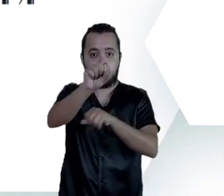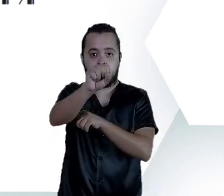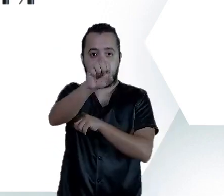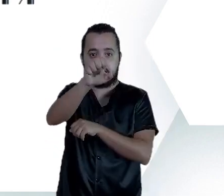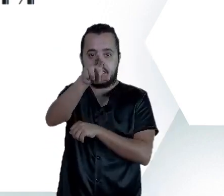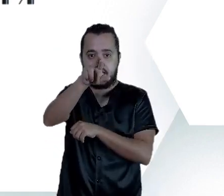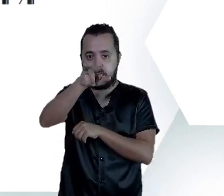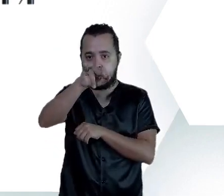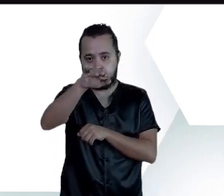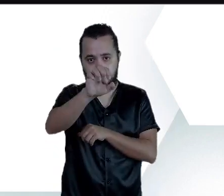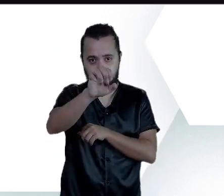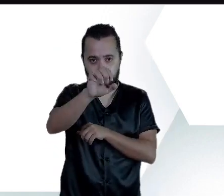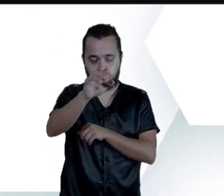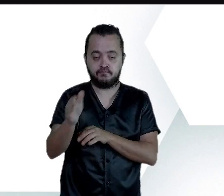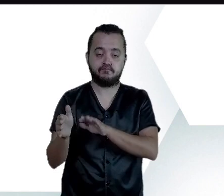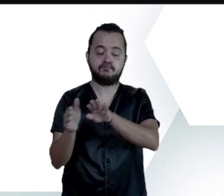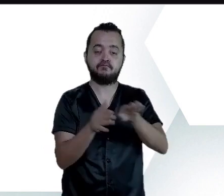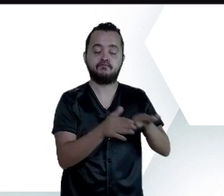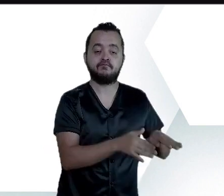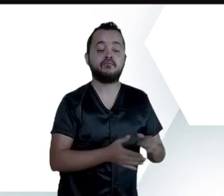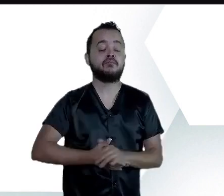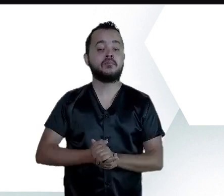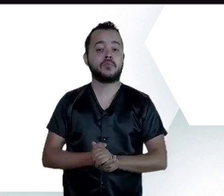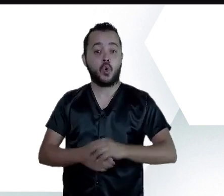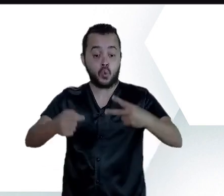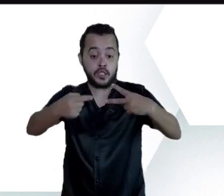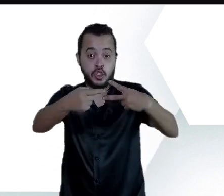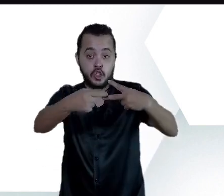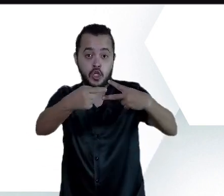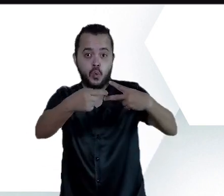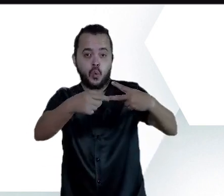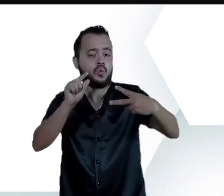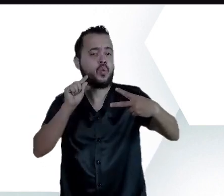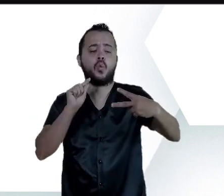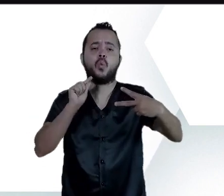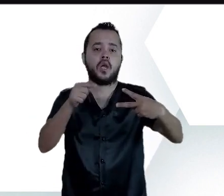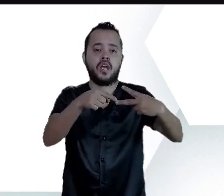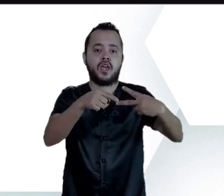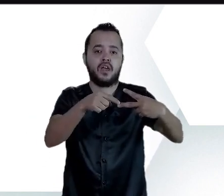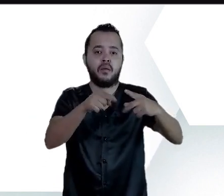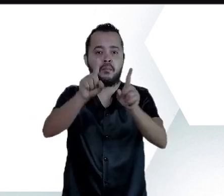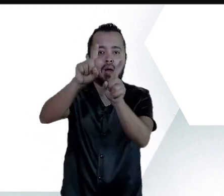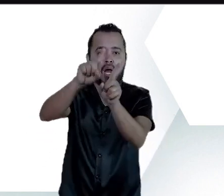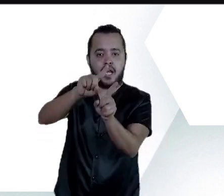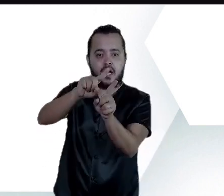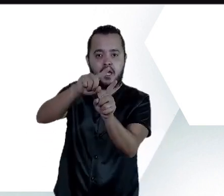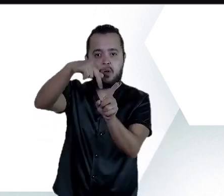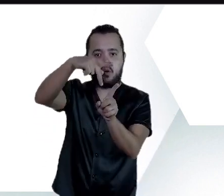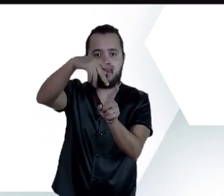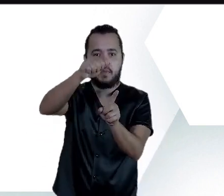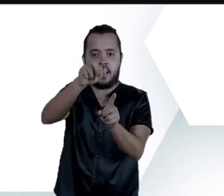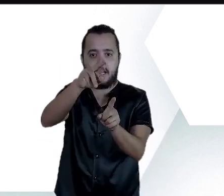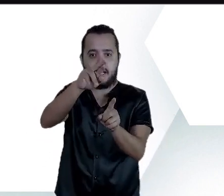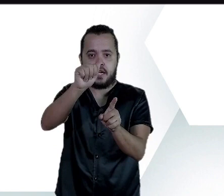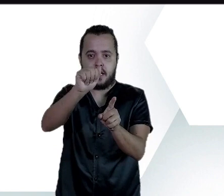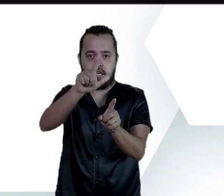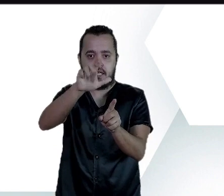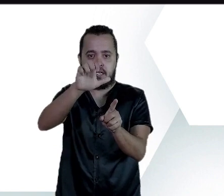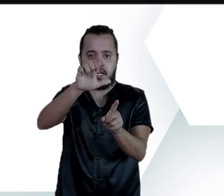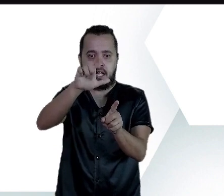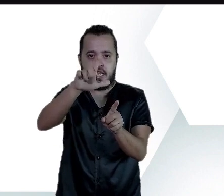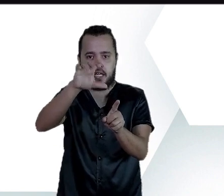Dando seguimento, nós temos outro tipo de circuito, o que a gente chama de circuito paralelo. Nesse caso eu tenho uma